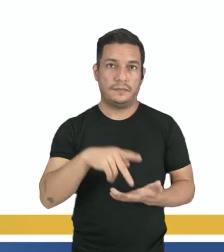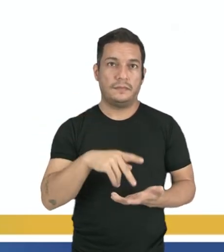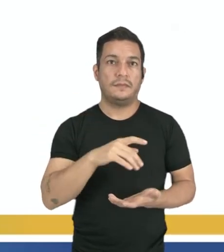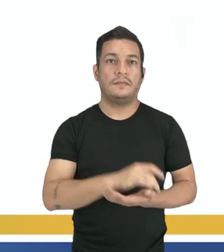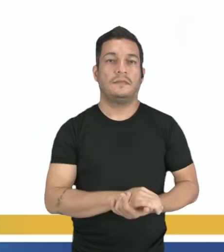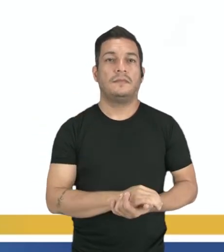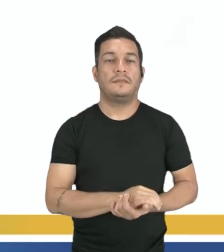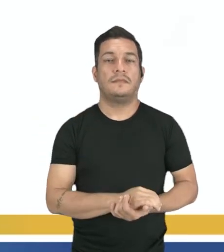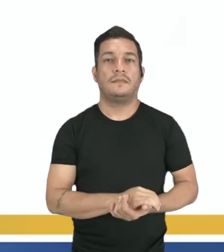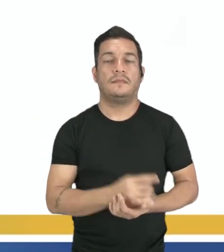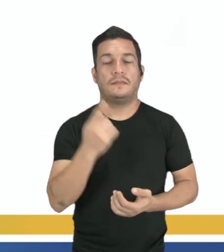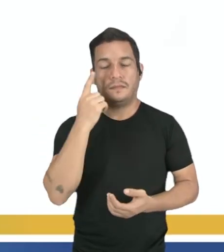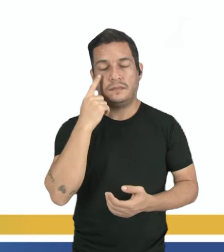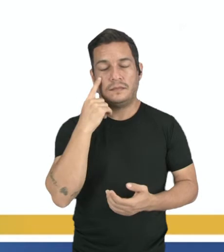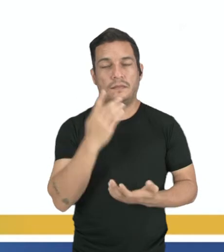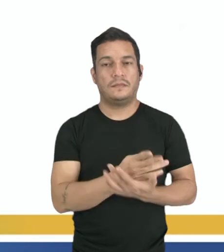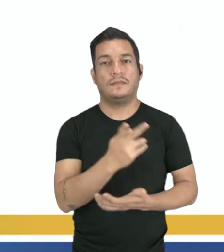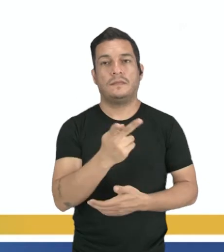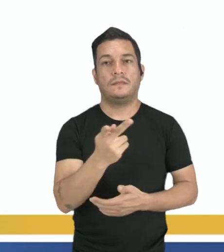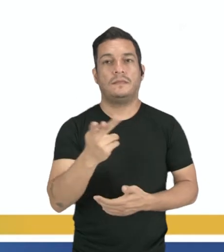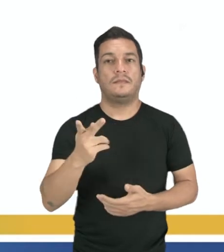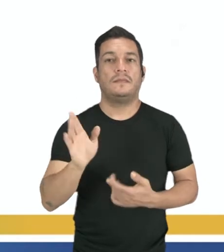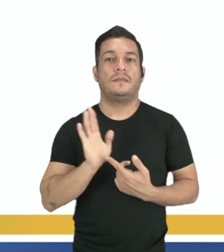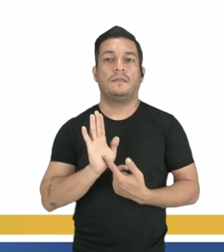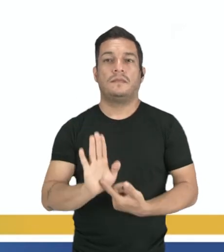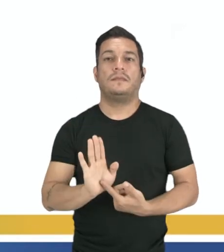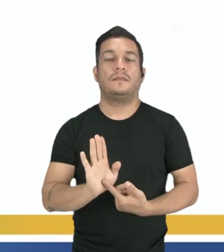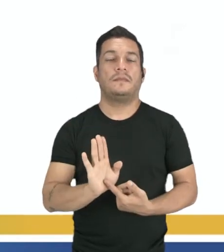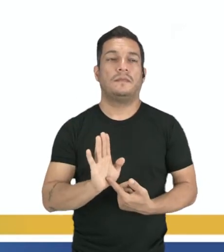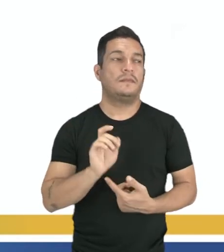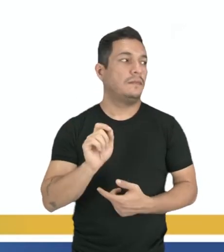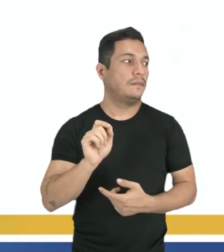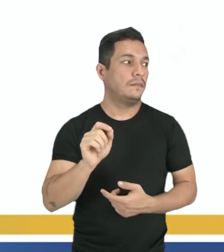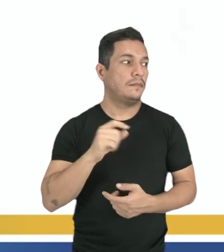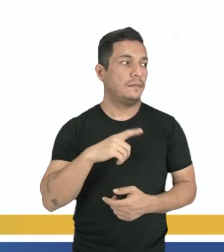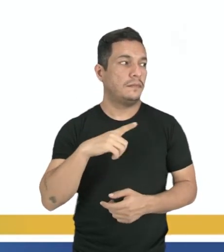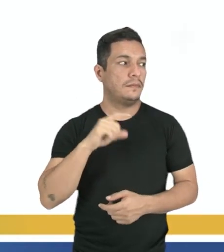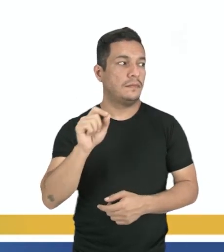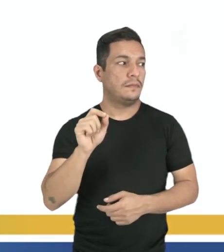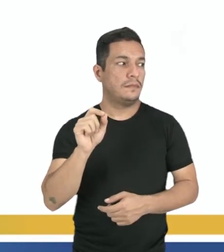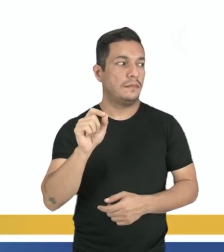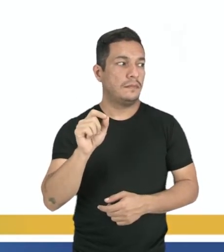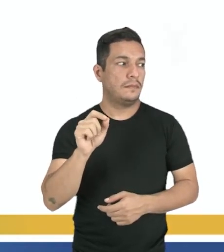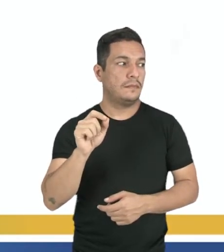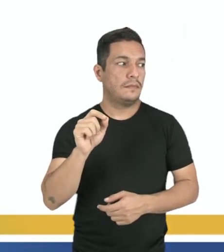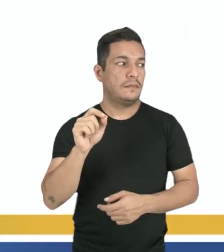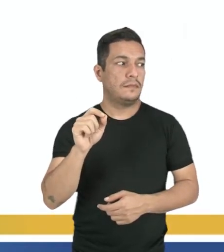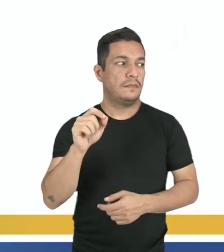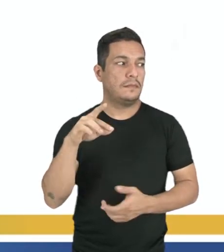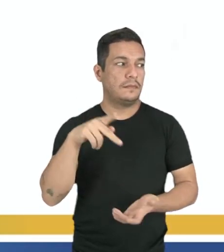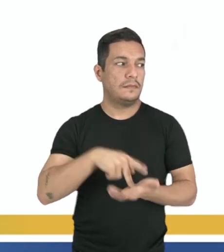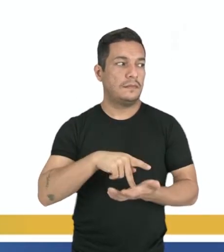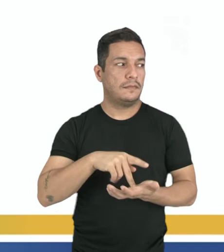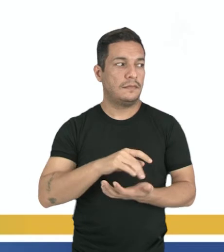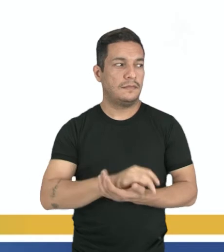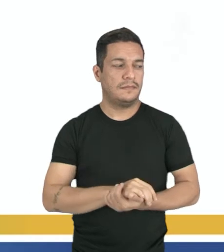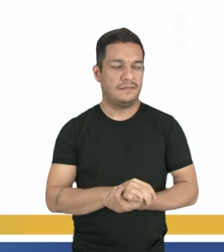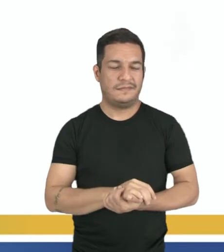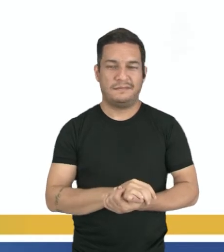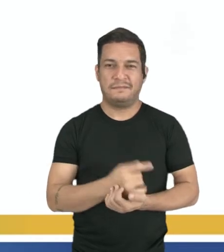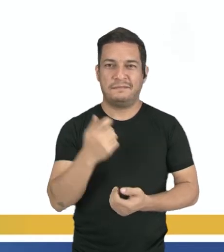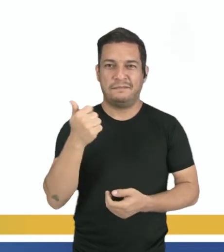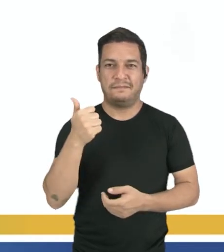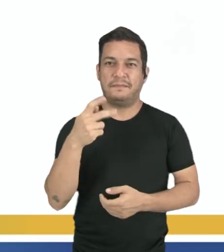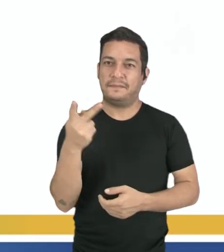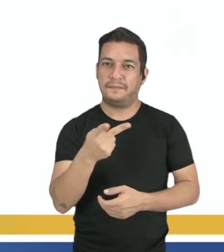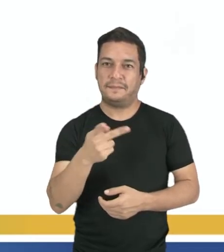Então, observe alguns pares aí que vão aparecer, né, para tornar essa sequência aí, essa sentença verdadeira. O primeiro par,